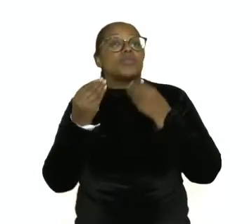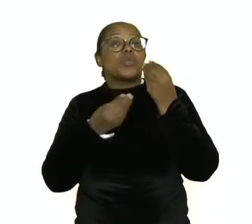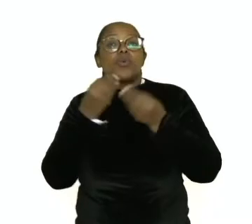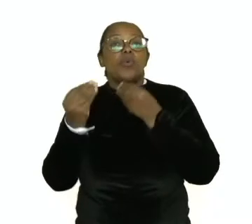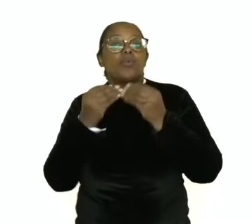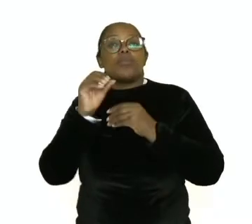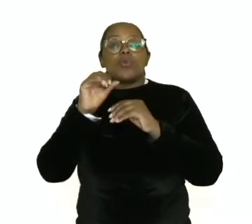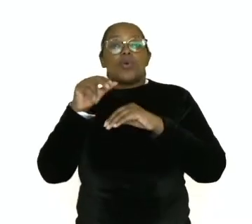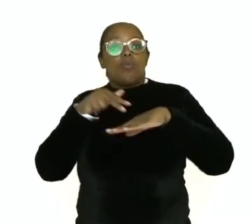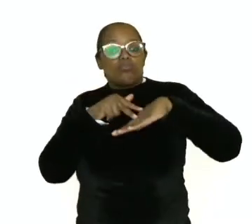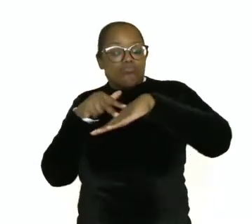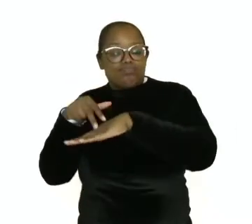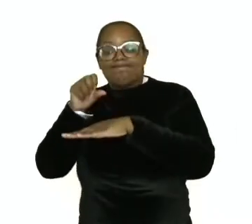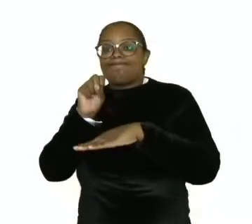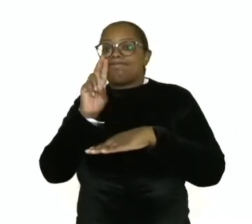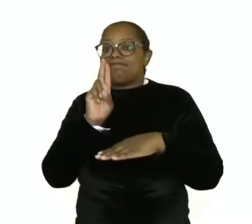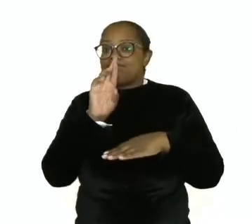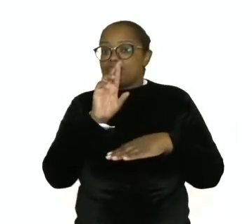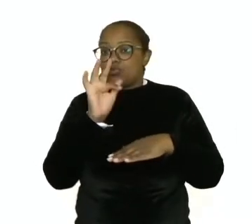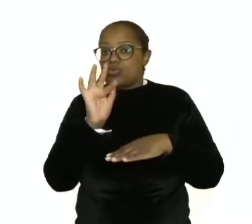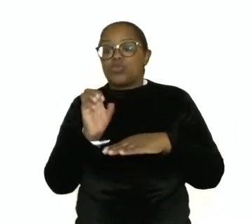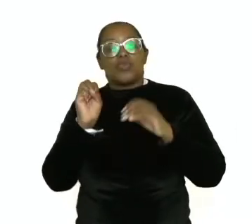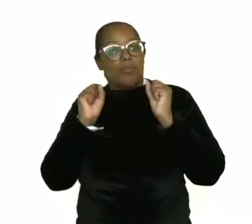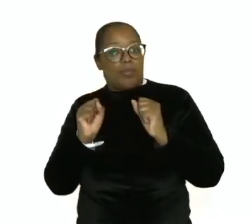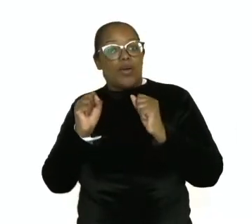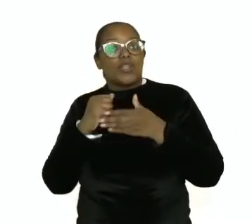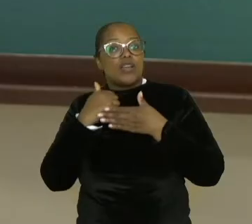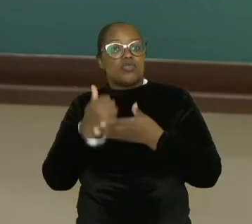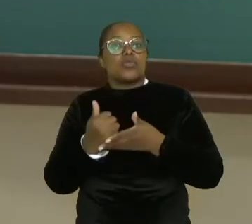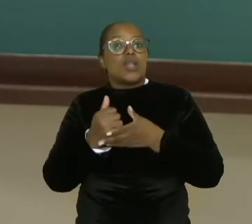surf pode contribuir para a preservação dos espaços